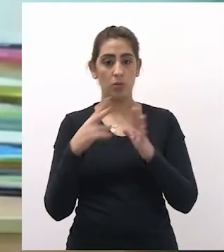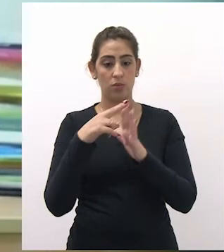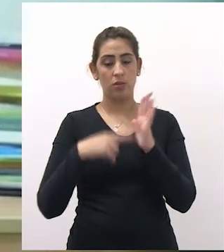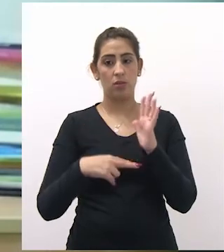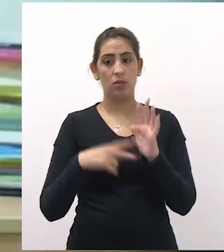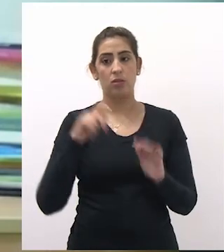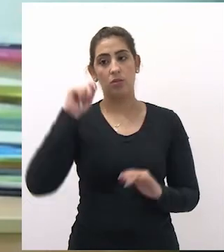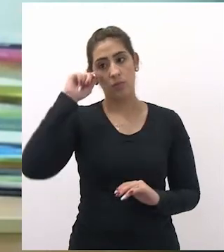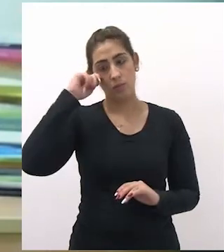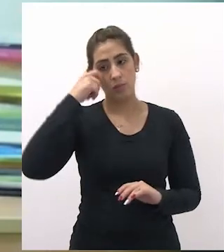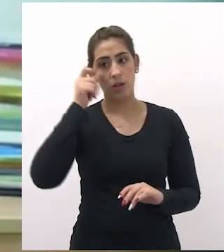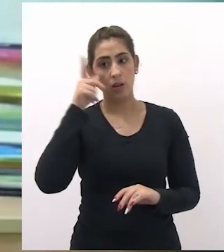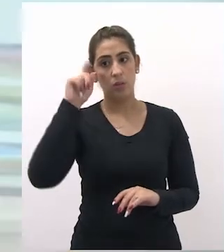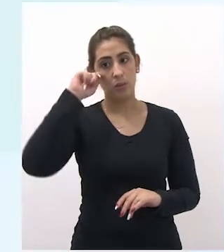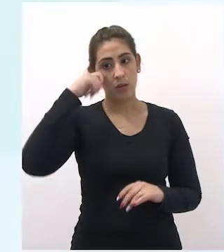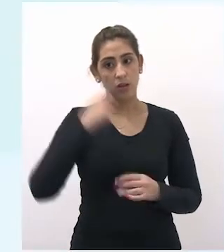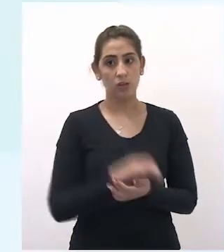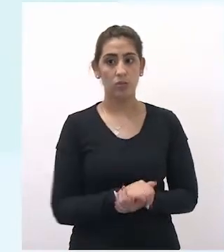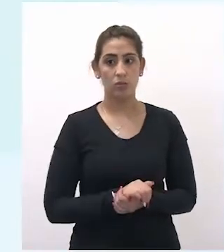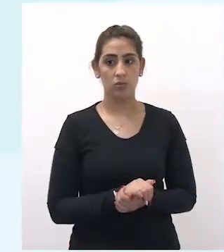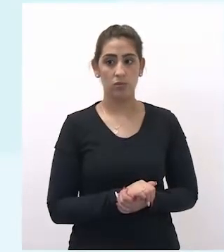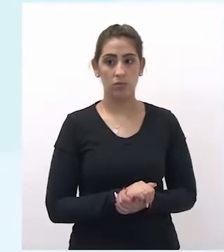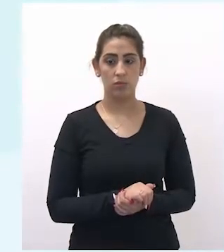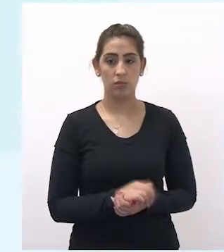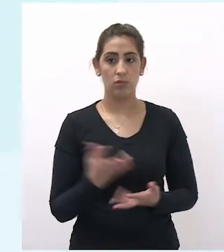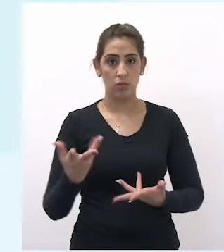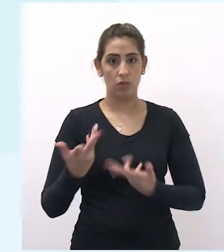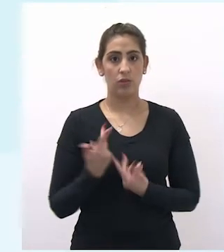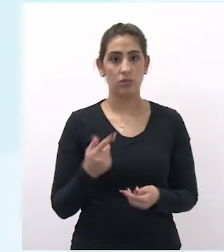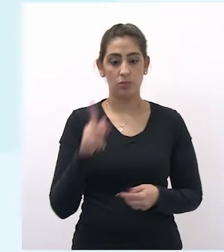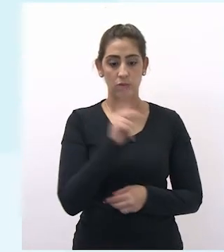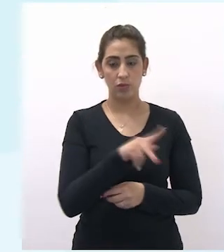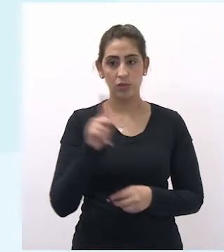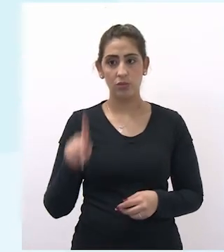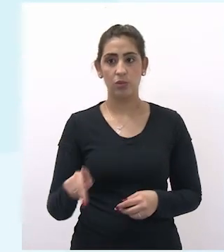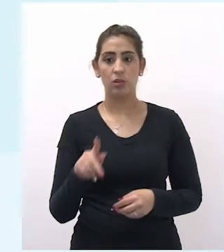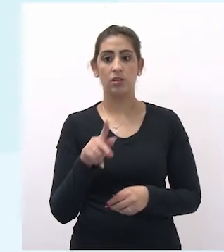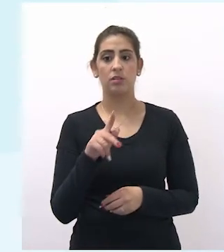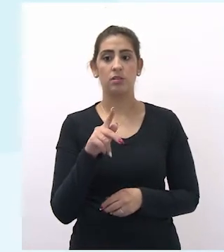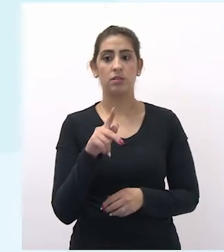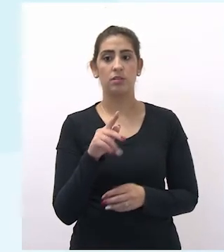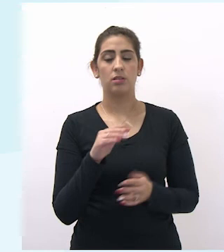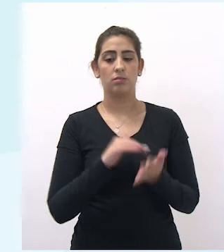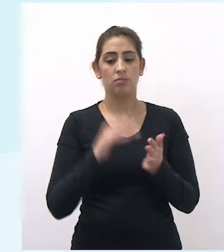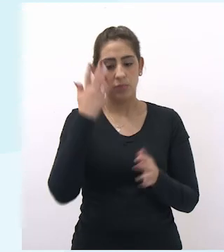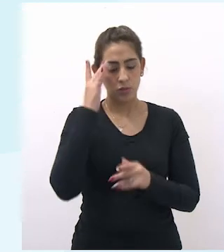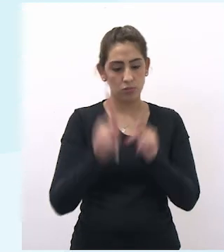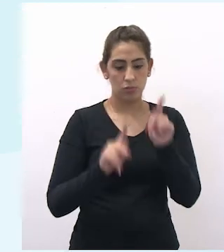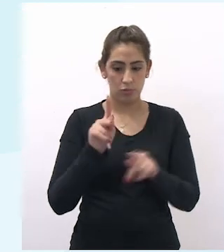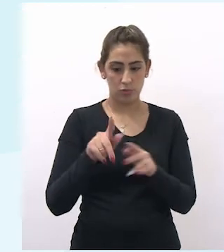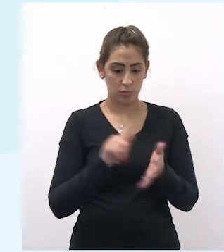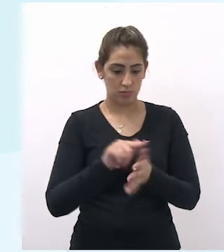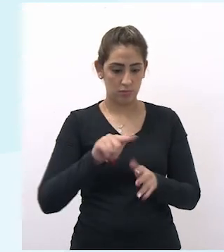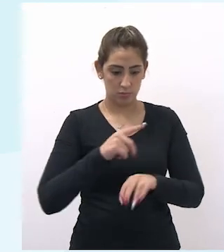deixar o convite para os nossos professores e profissionais que nos assistem.